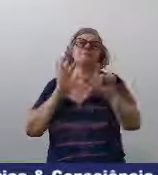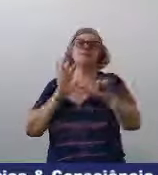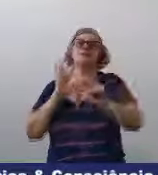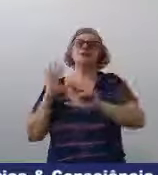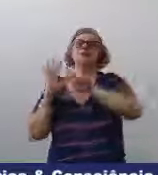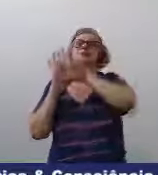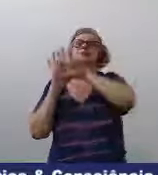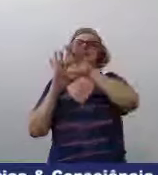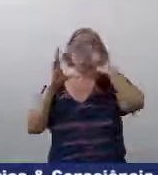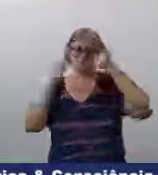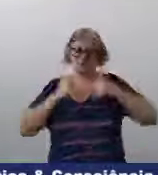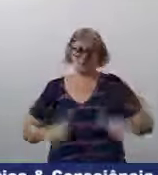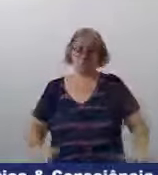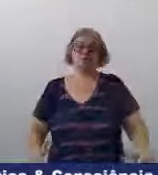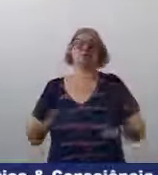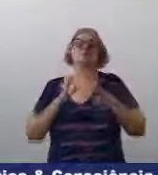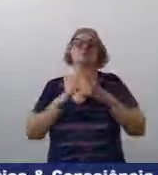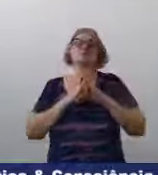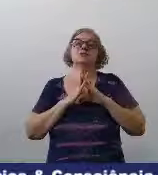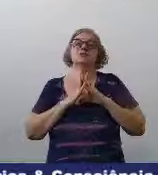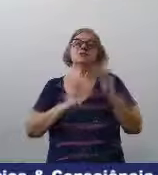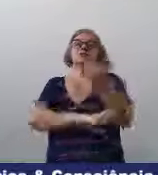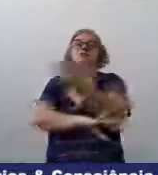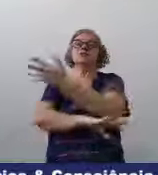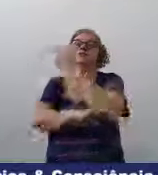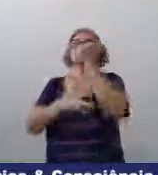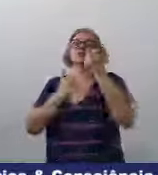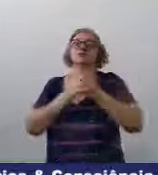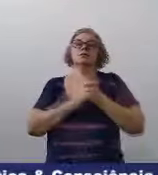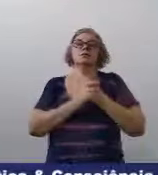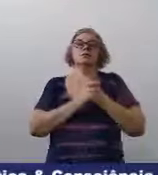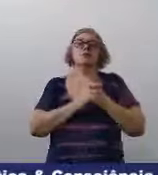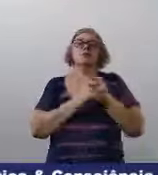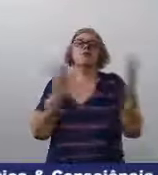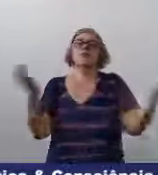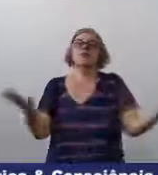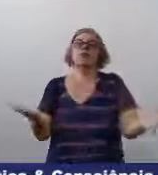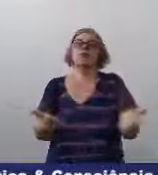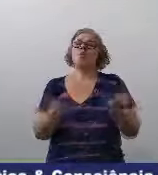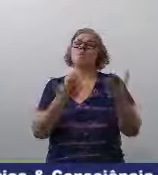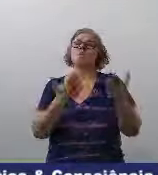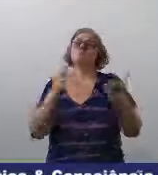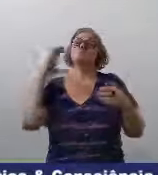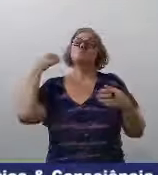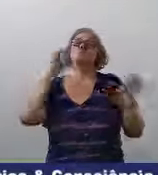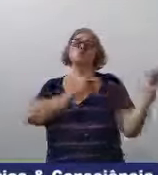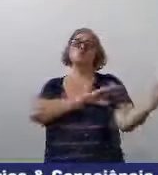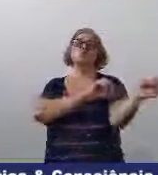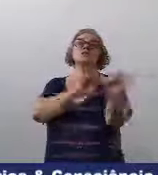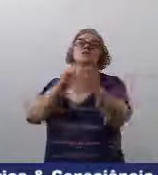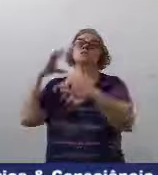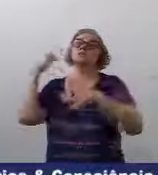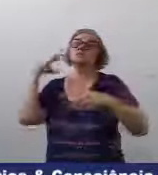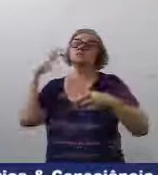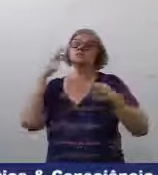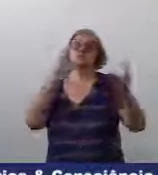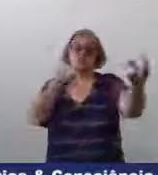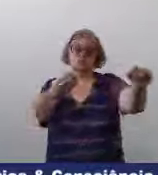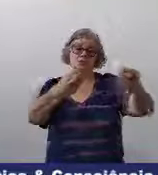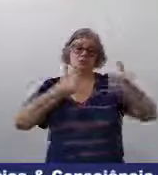mais importante de todas as energias que existem na natureza. Isso é hoje um ensinamento